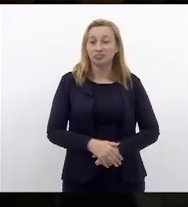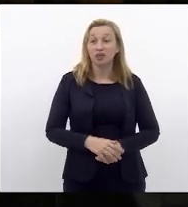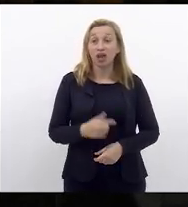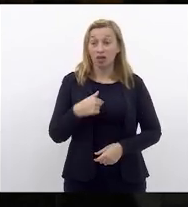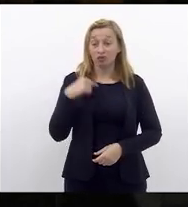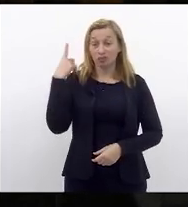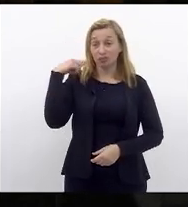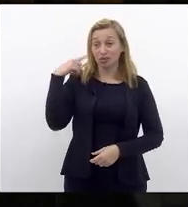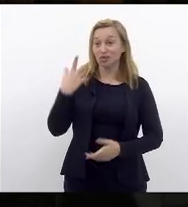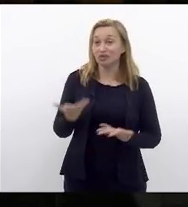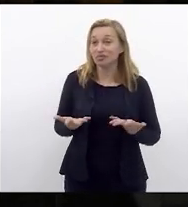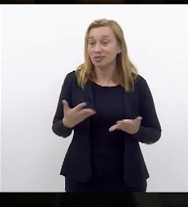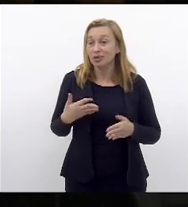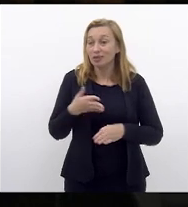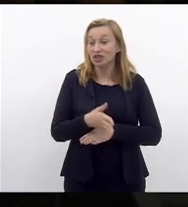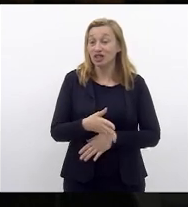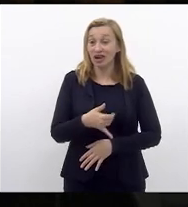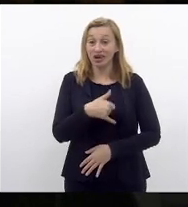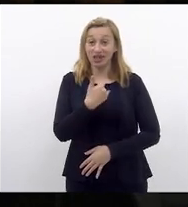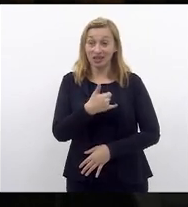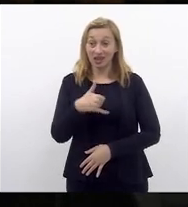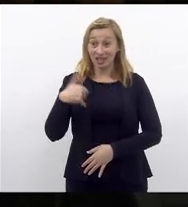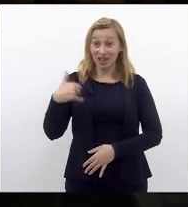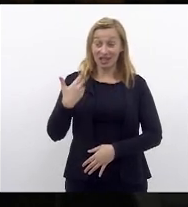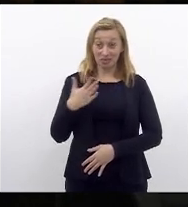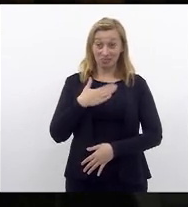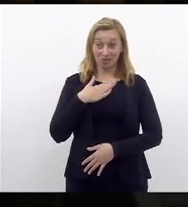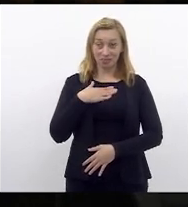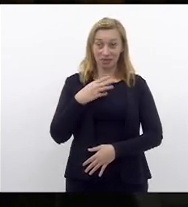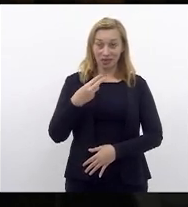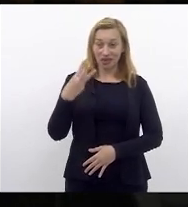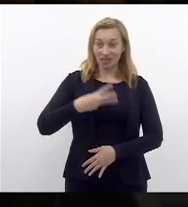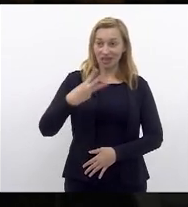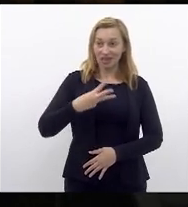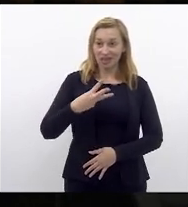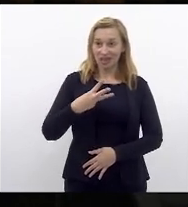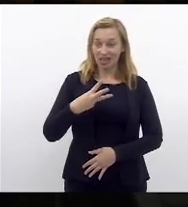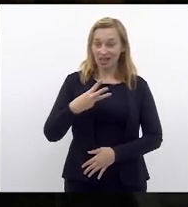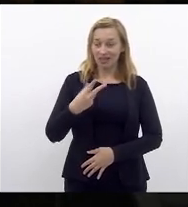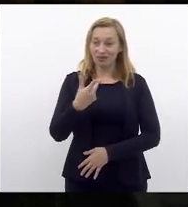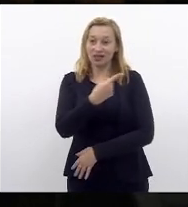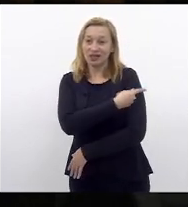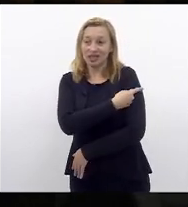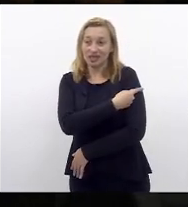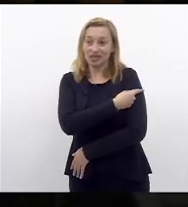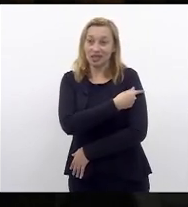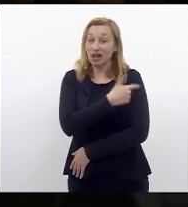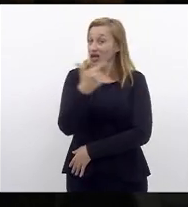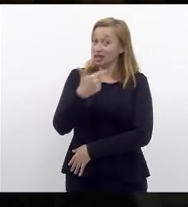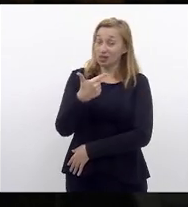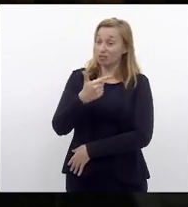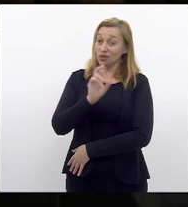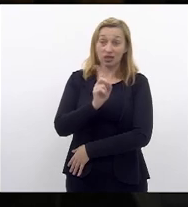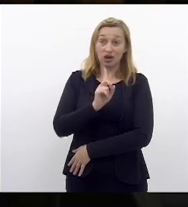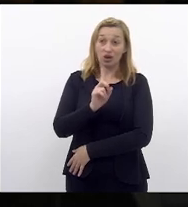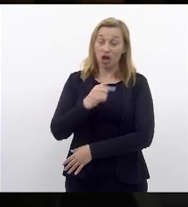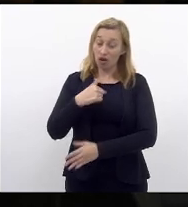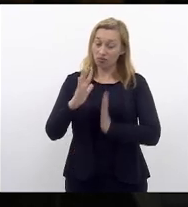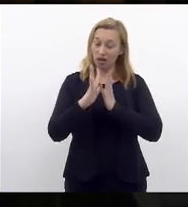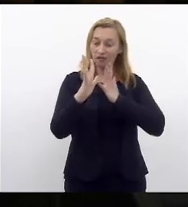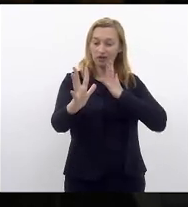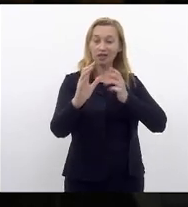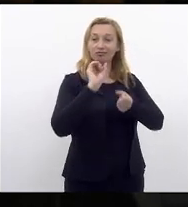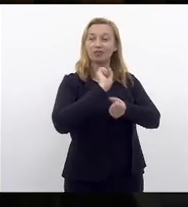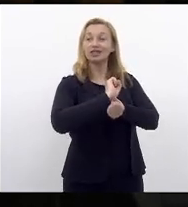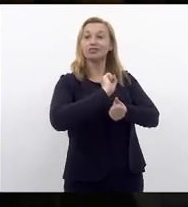doido para chegar à minha idade da terceira dose, não é da segunda, não. Estarei lá na fila de